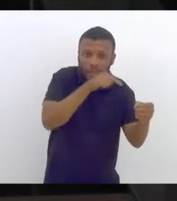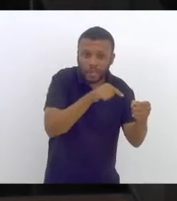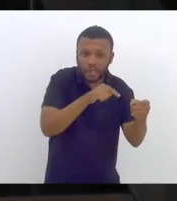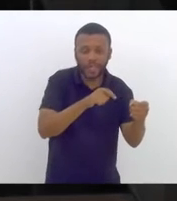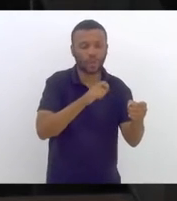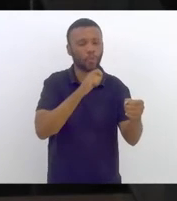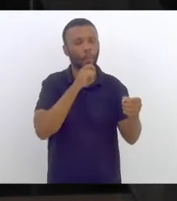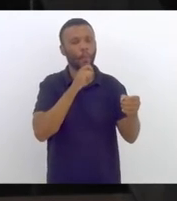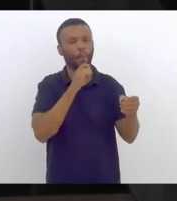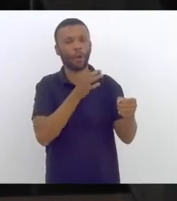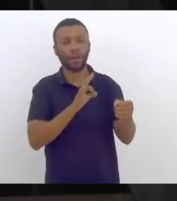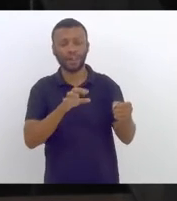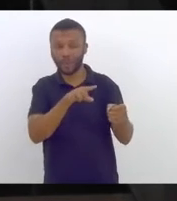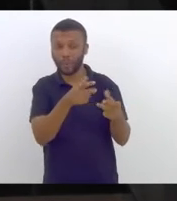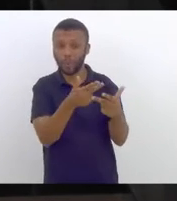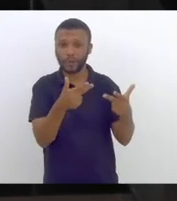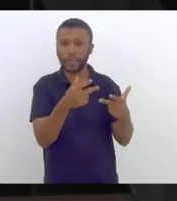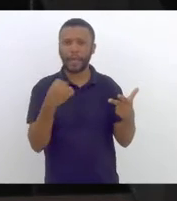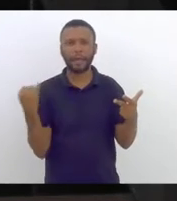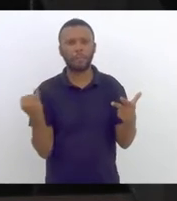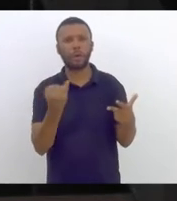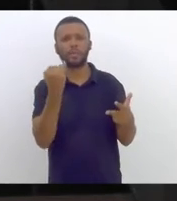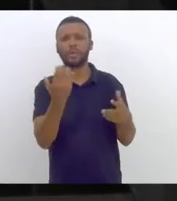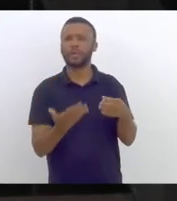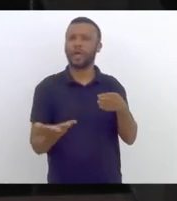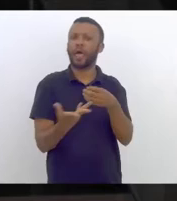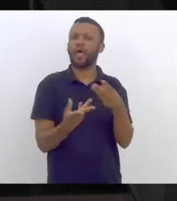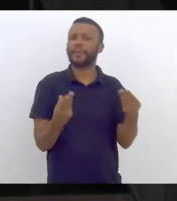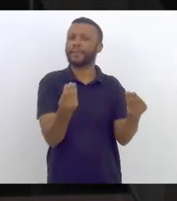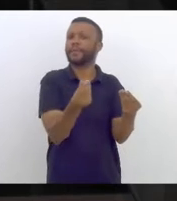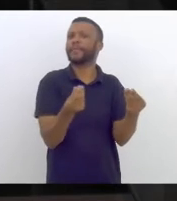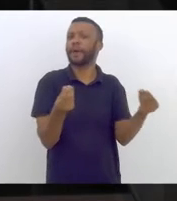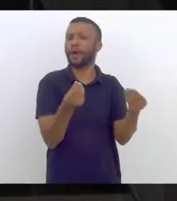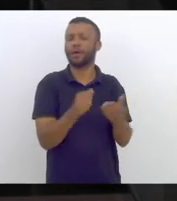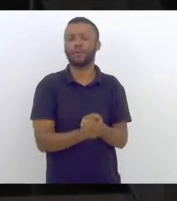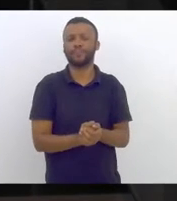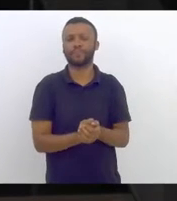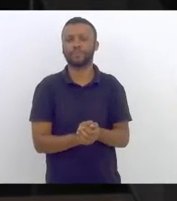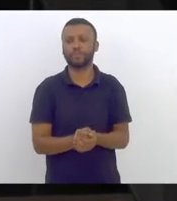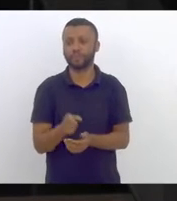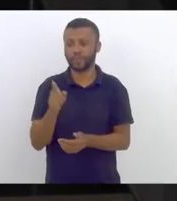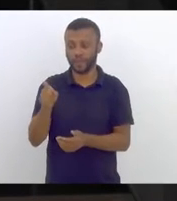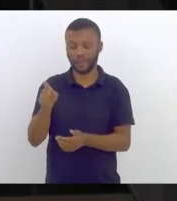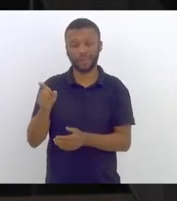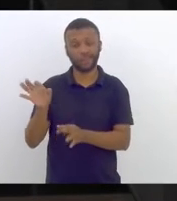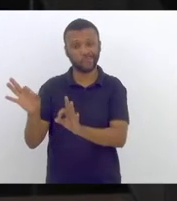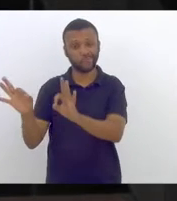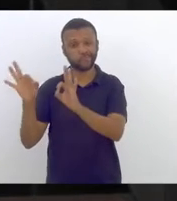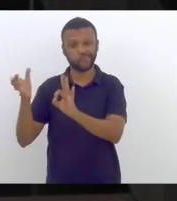ser bem essencial, você tira dos que mais possuem,